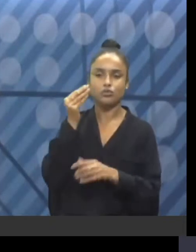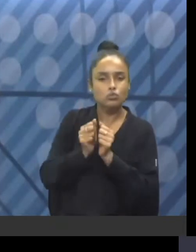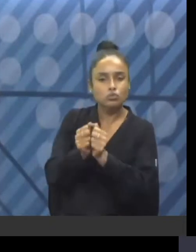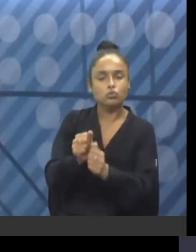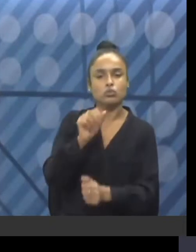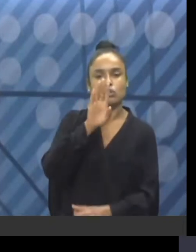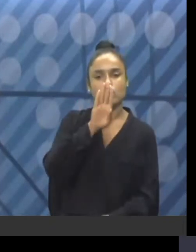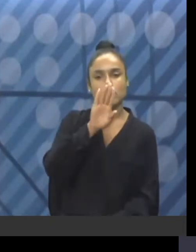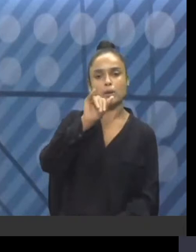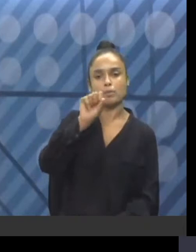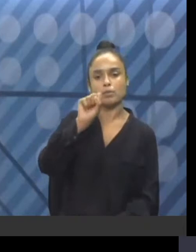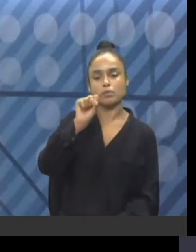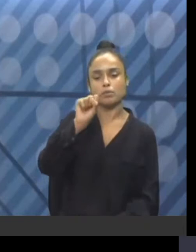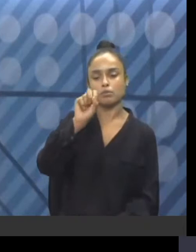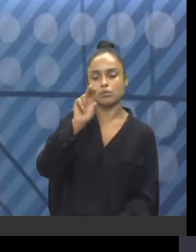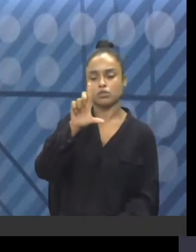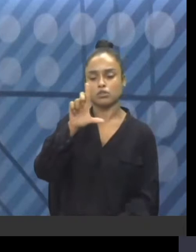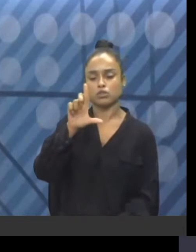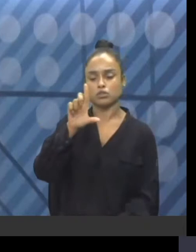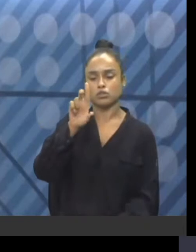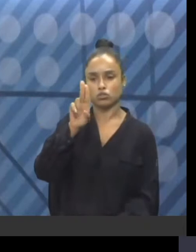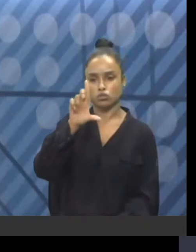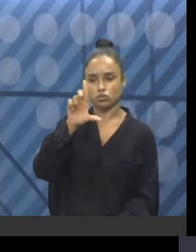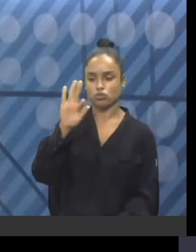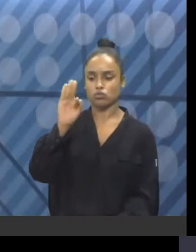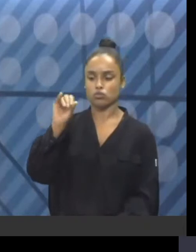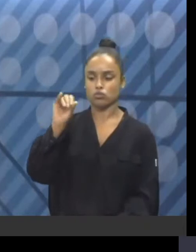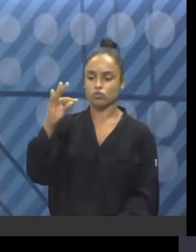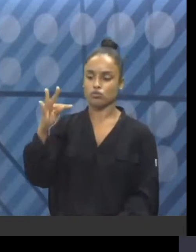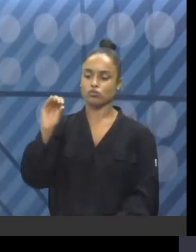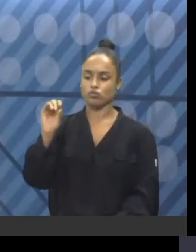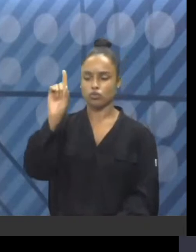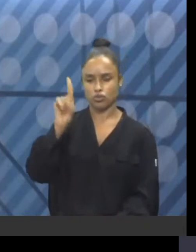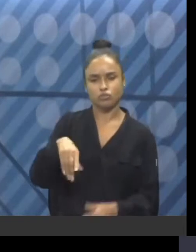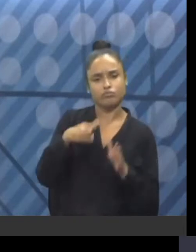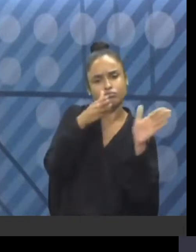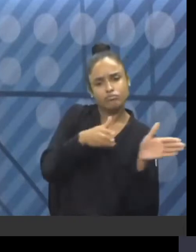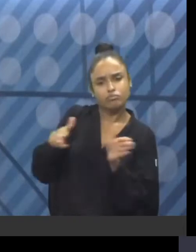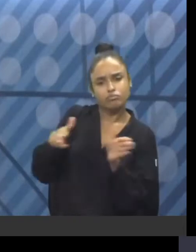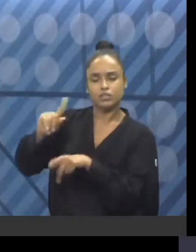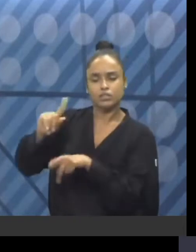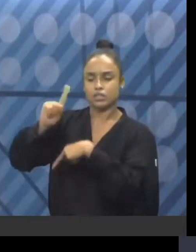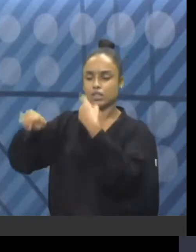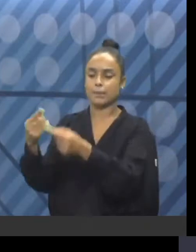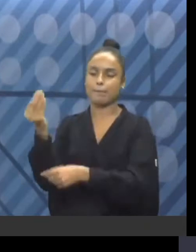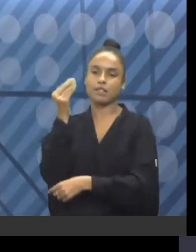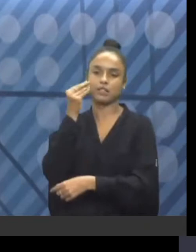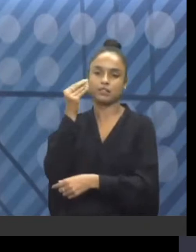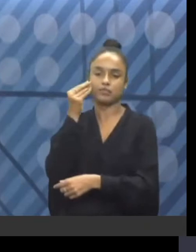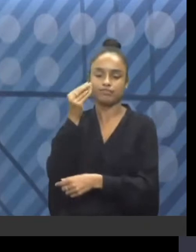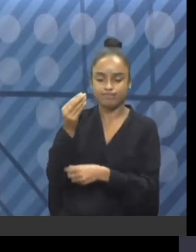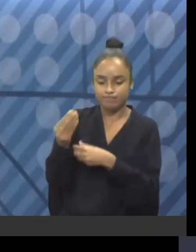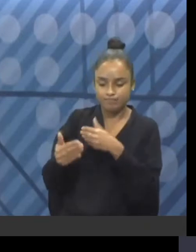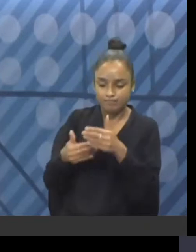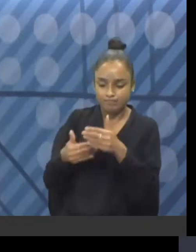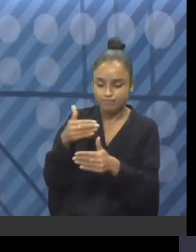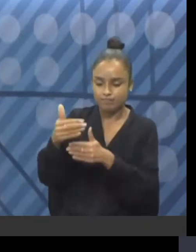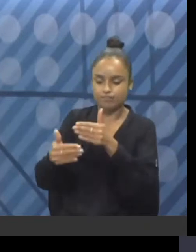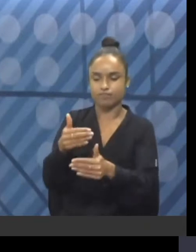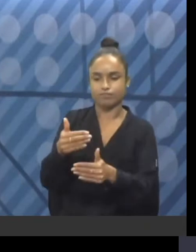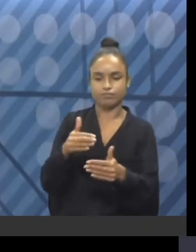Então, após o preparo das duas soluções, nós temos, então, os procedimentos experimentais que serão utilizados na